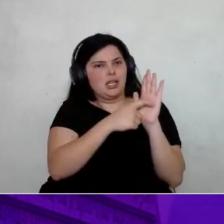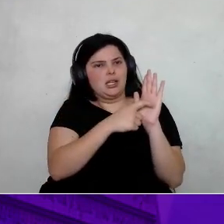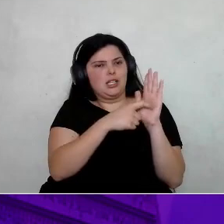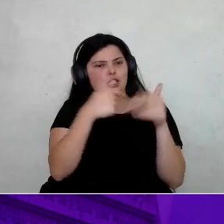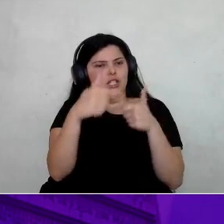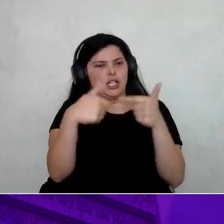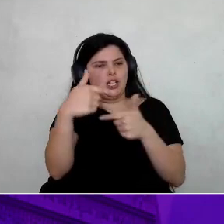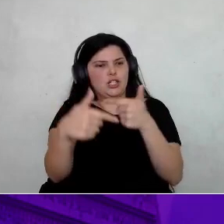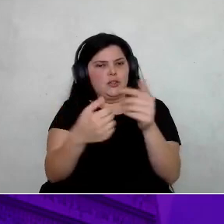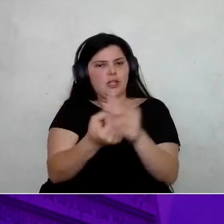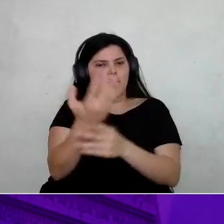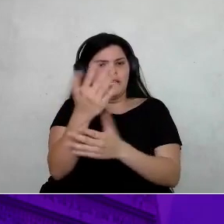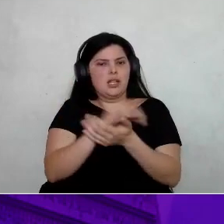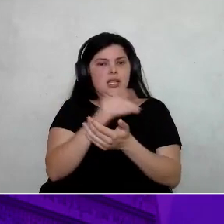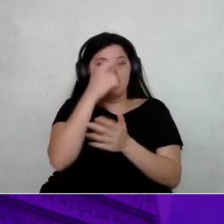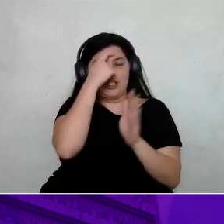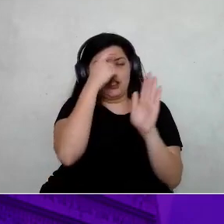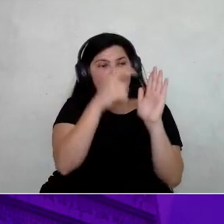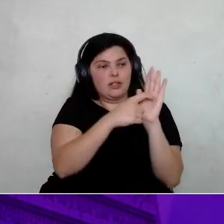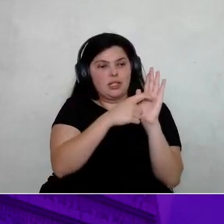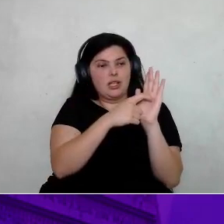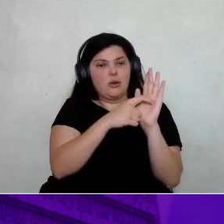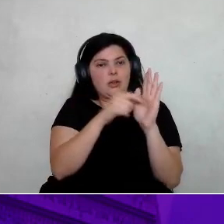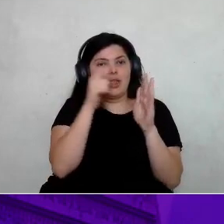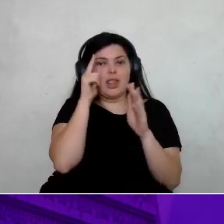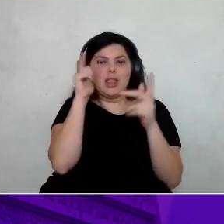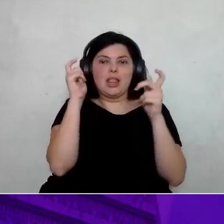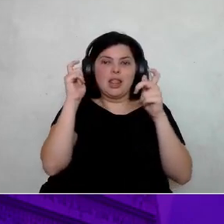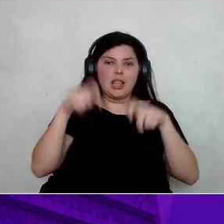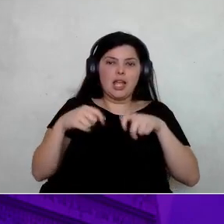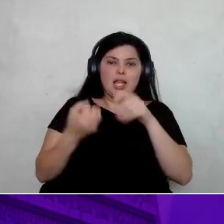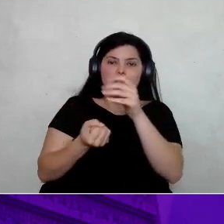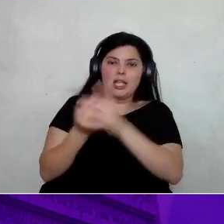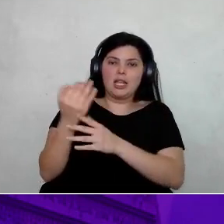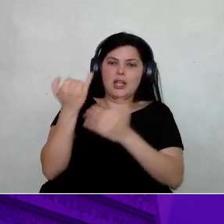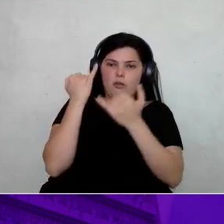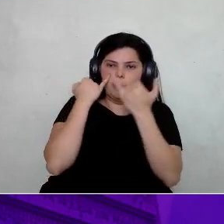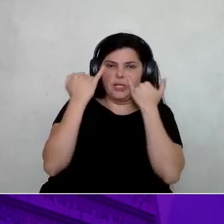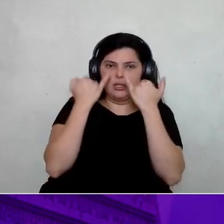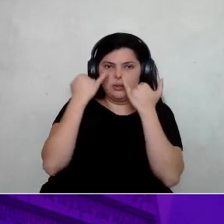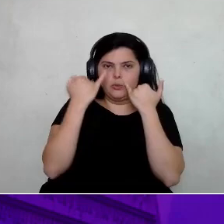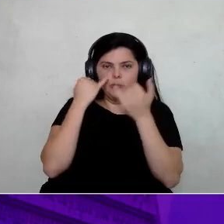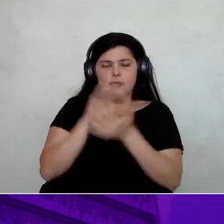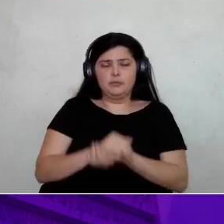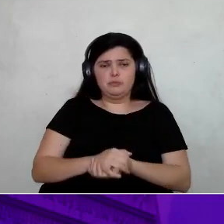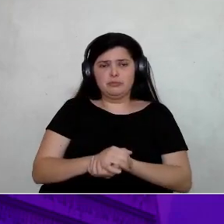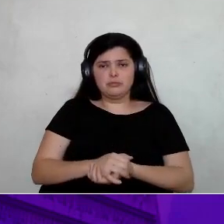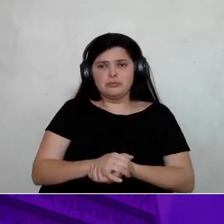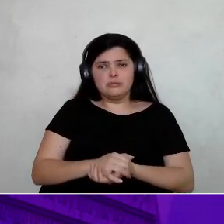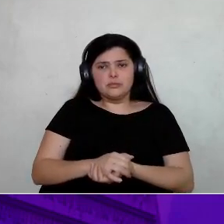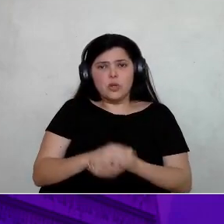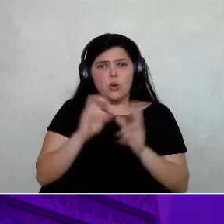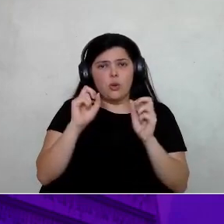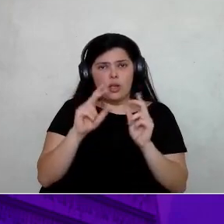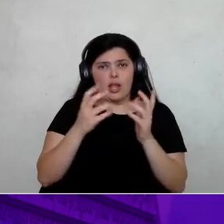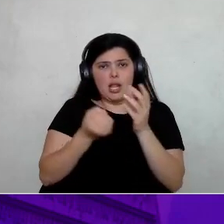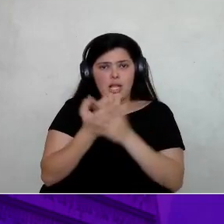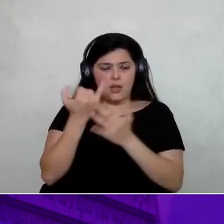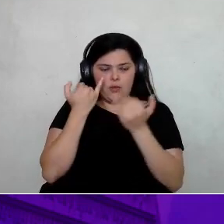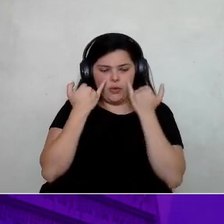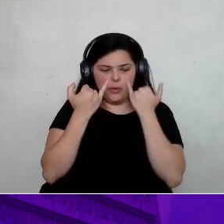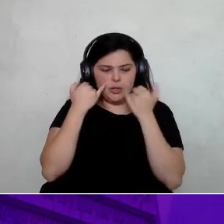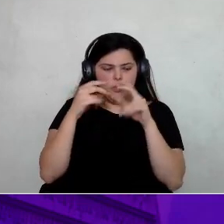É a inteligência artificial que consegue ali gerar informações. Mas ela gera informações a partir